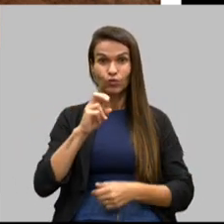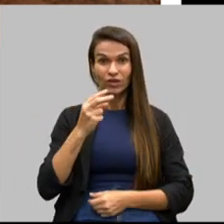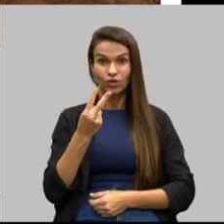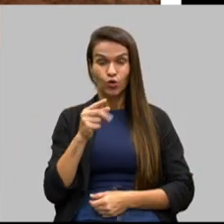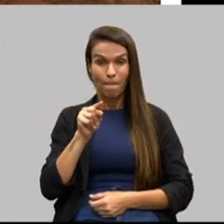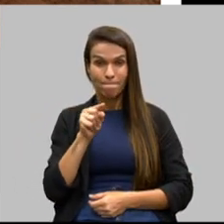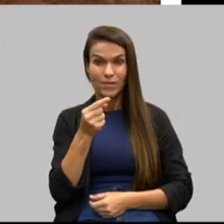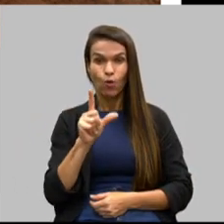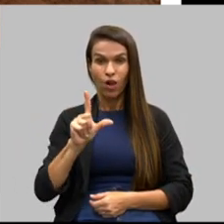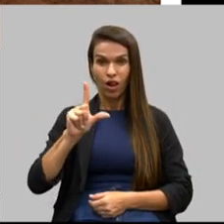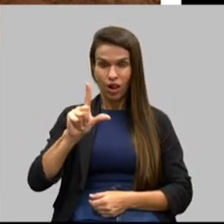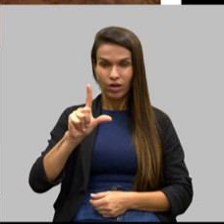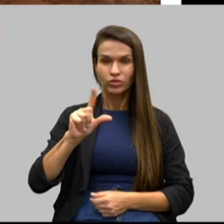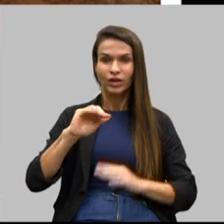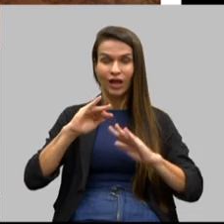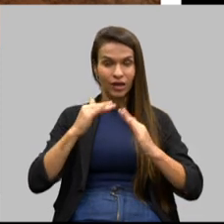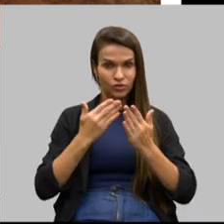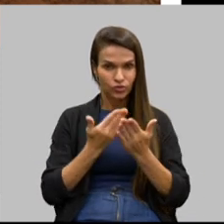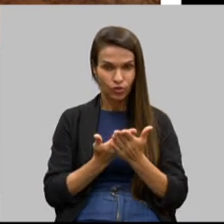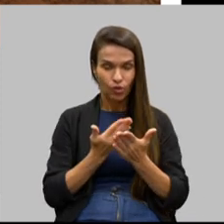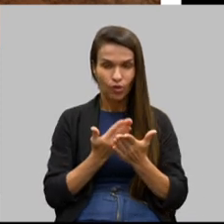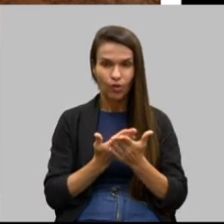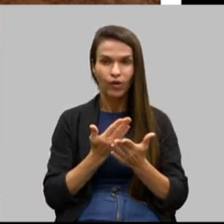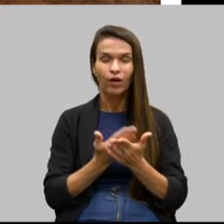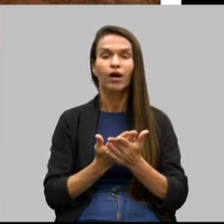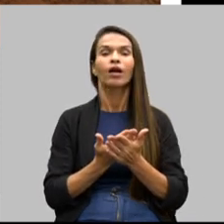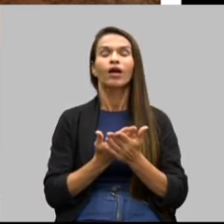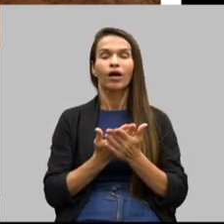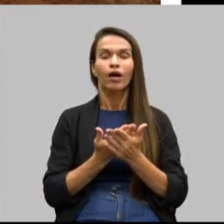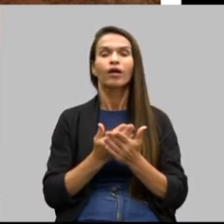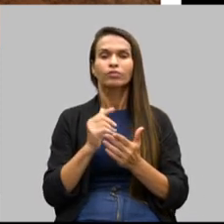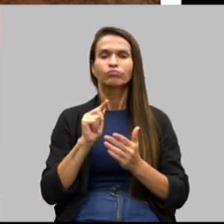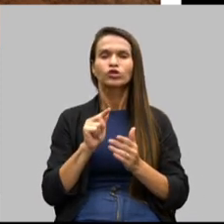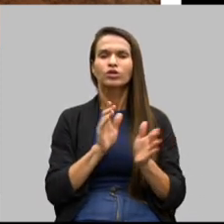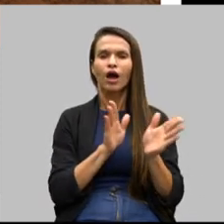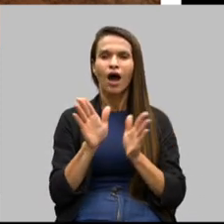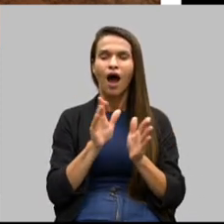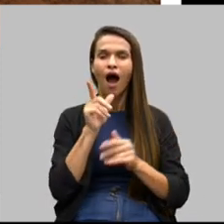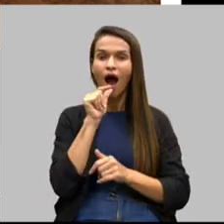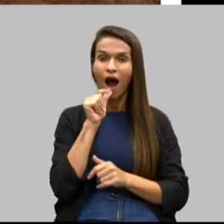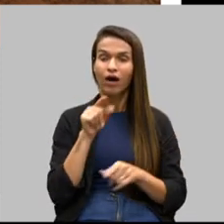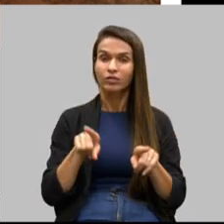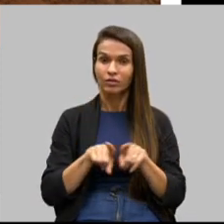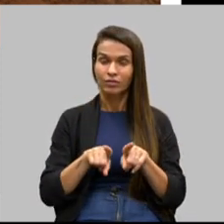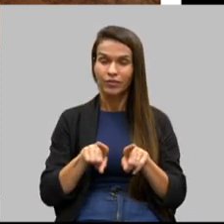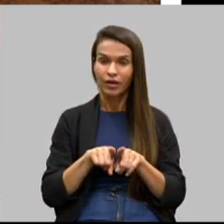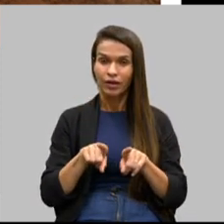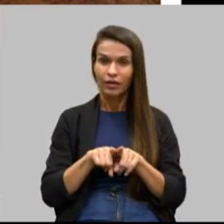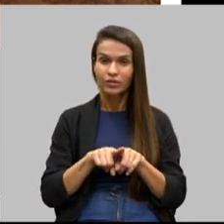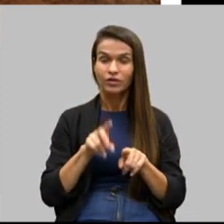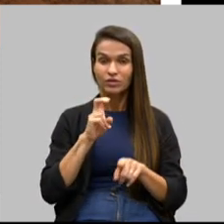litros na escola, né, para que a escola tenha acesso à água também. Então,